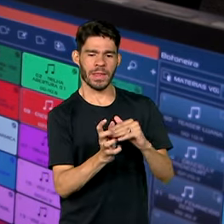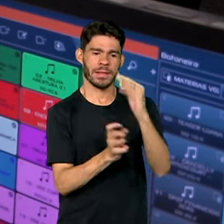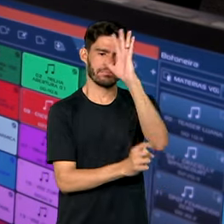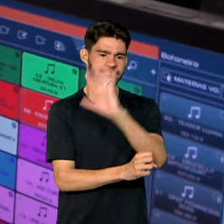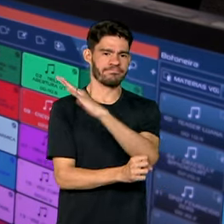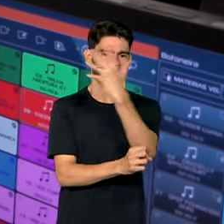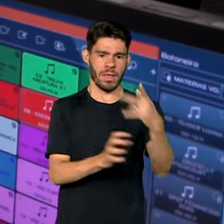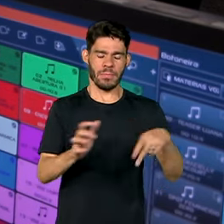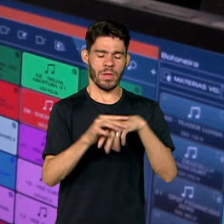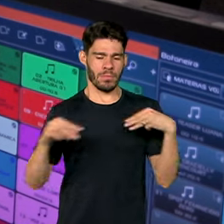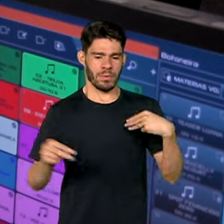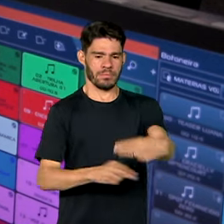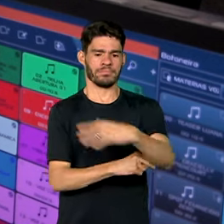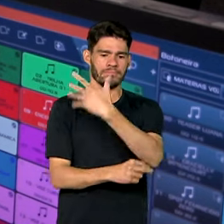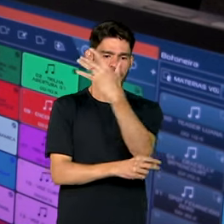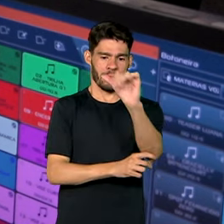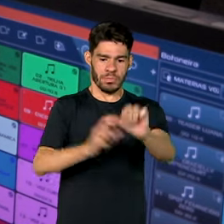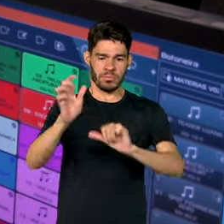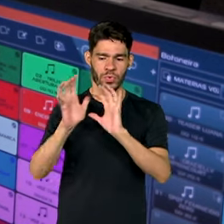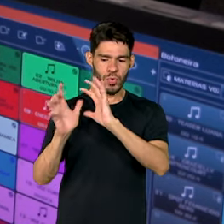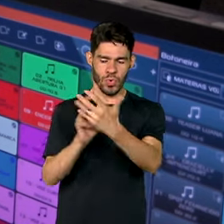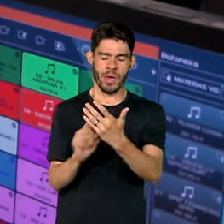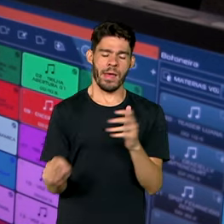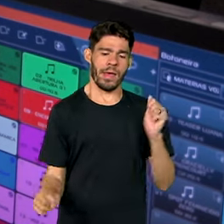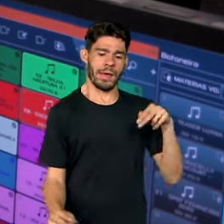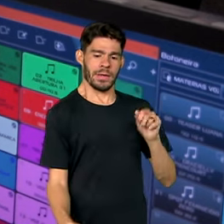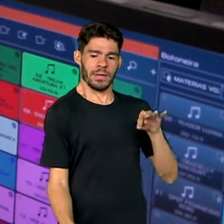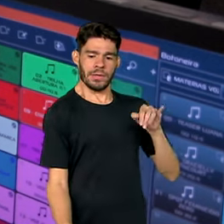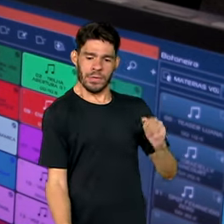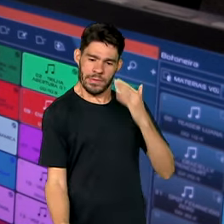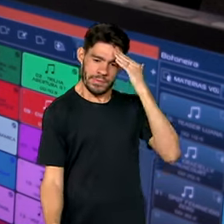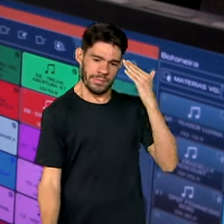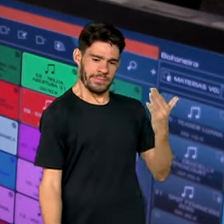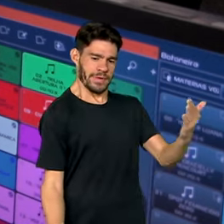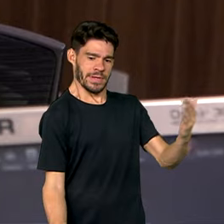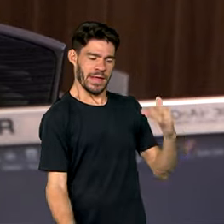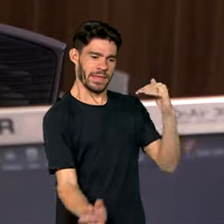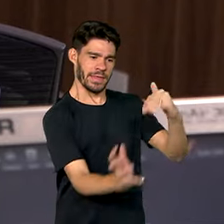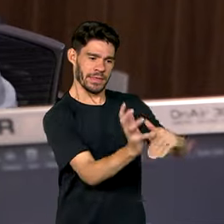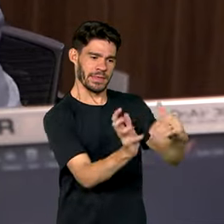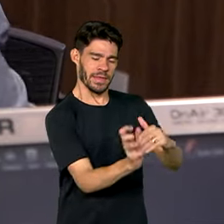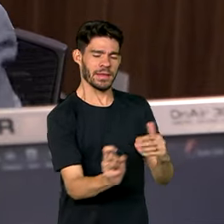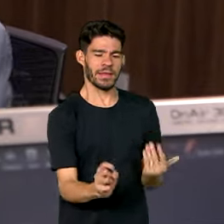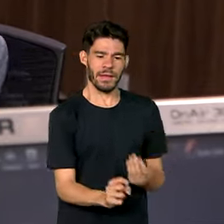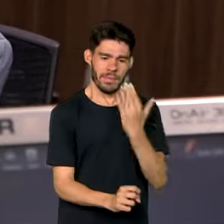clima do Ministério do meio ambiente e mudança do clima Ana Tony Obrigada secretária pela sua entrevista obrigado obrigado e